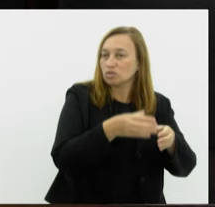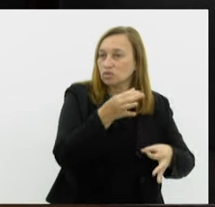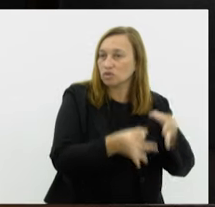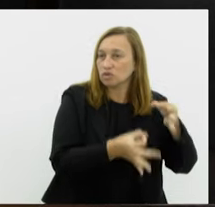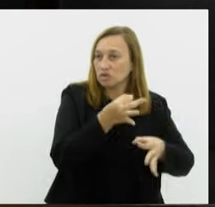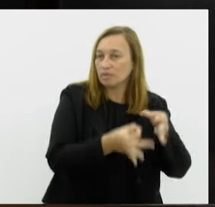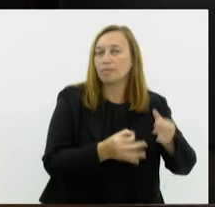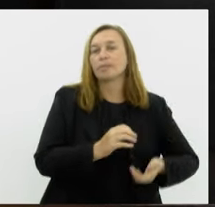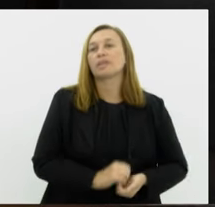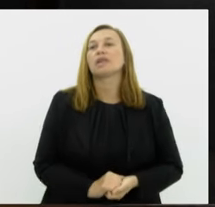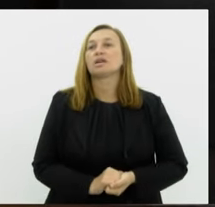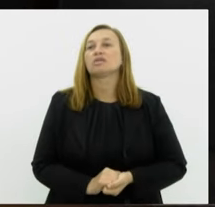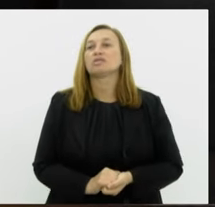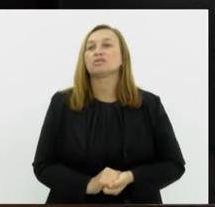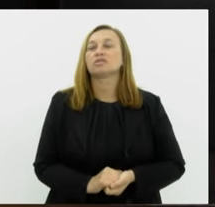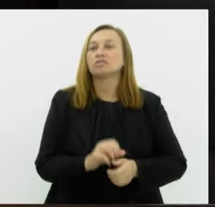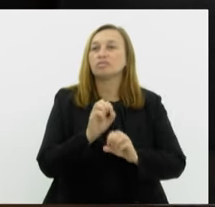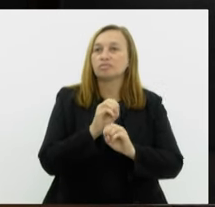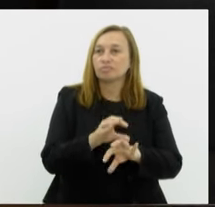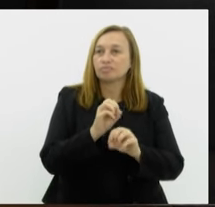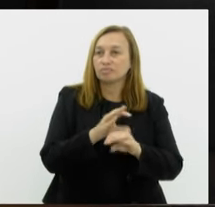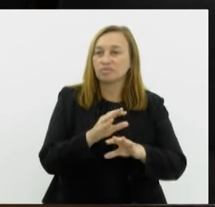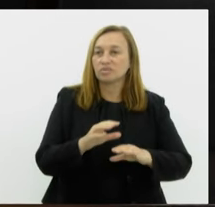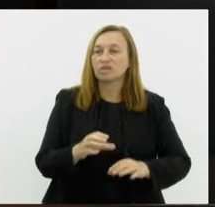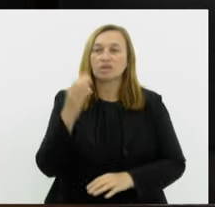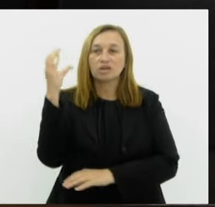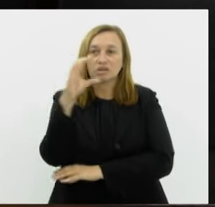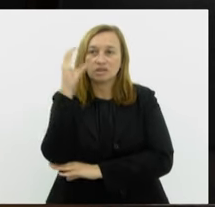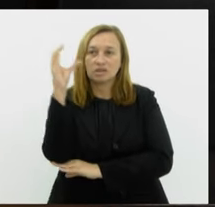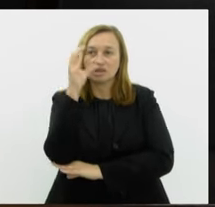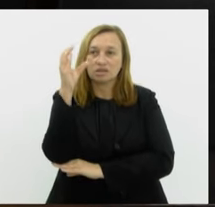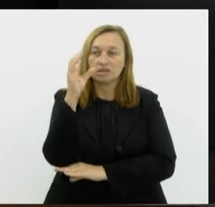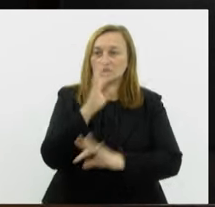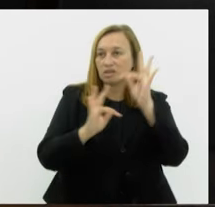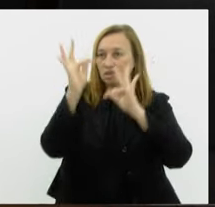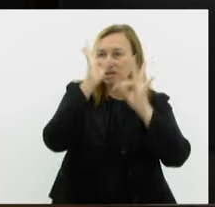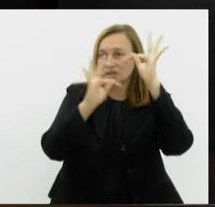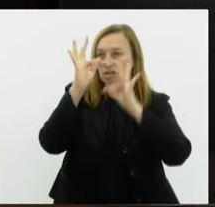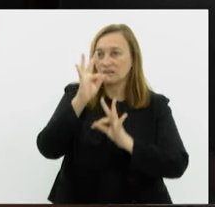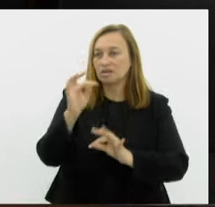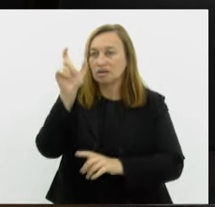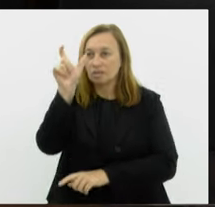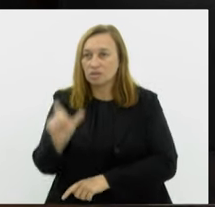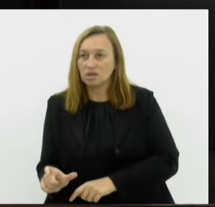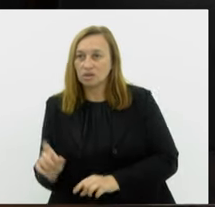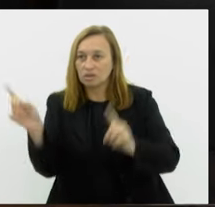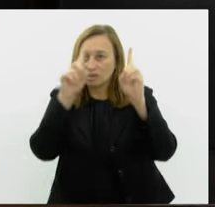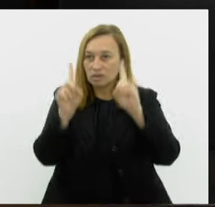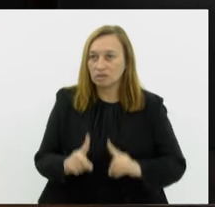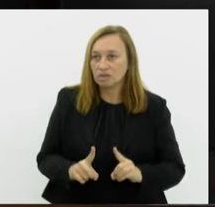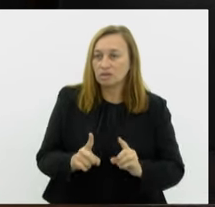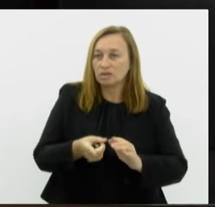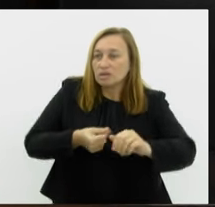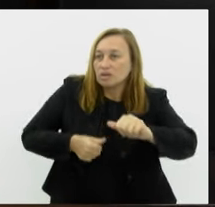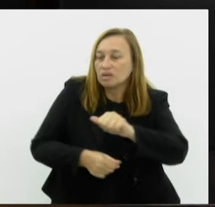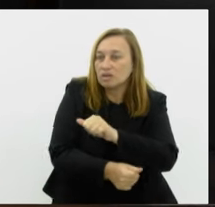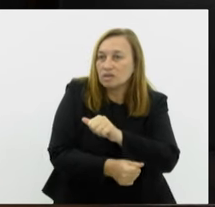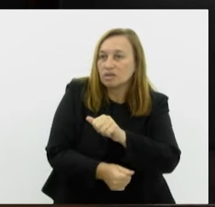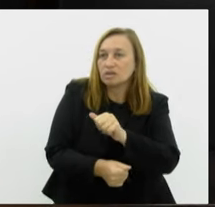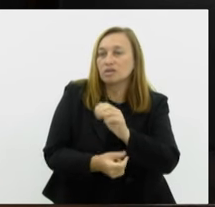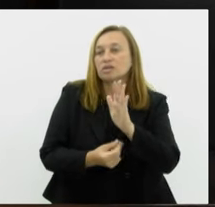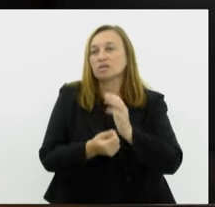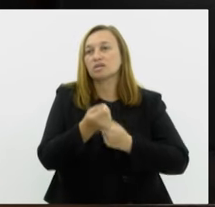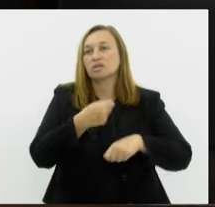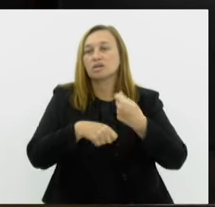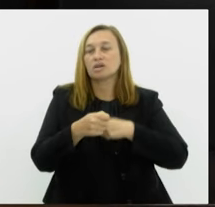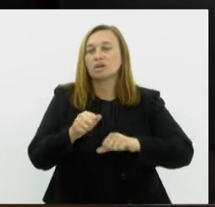Constituição e Justiça, Educação, Ciência e Tecnologia, Pessoa com Deficiência, Orçamento e Finanças, as emendas